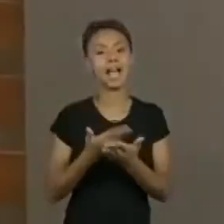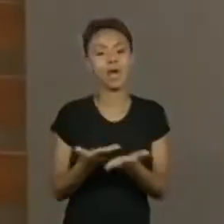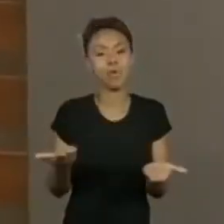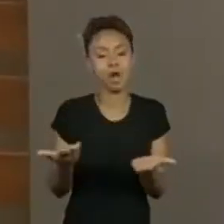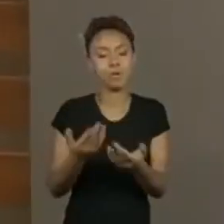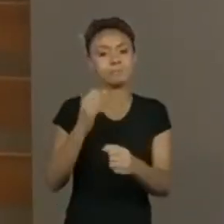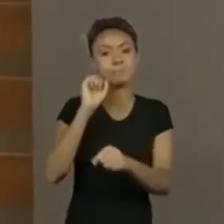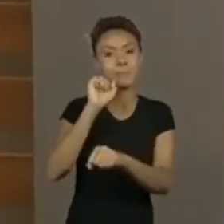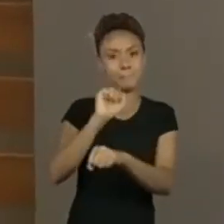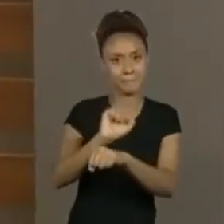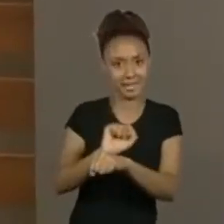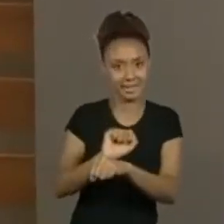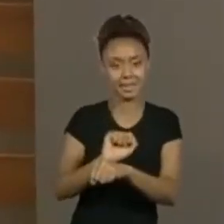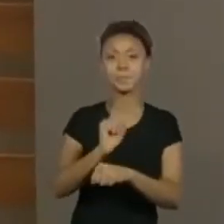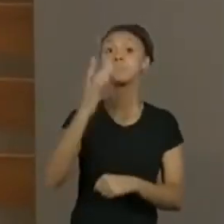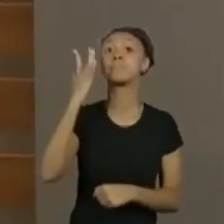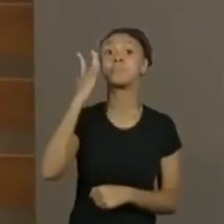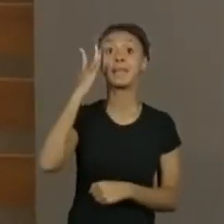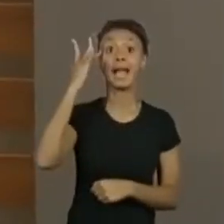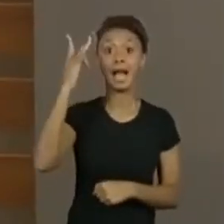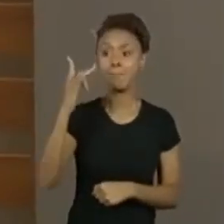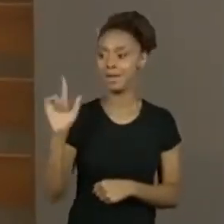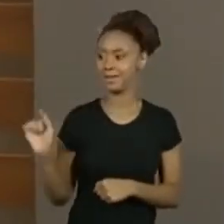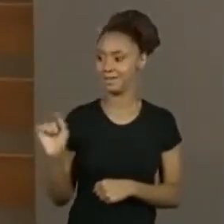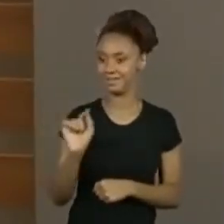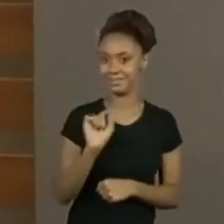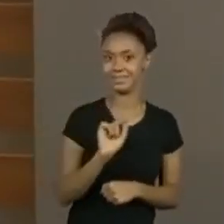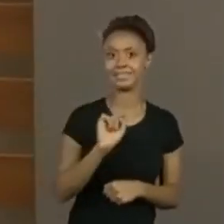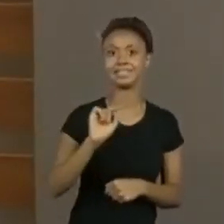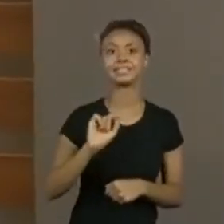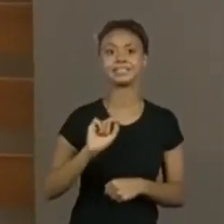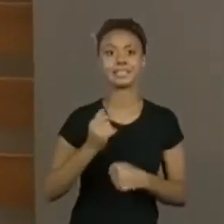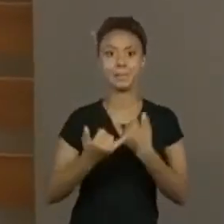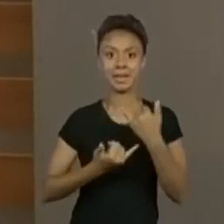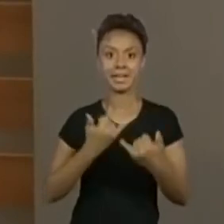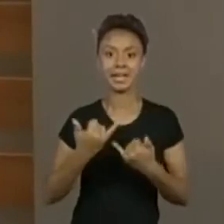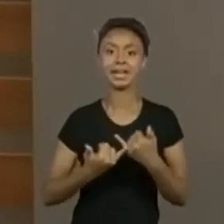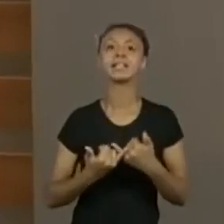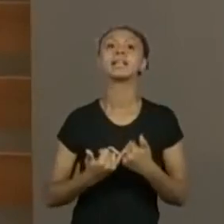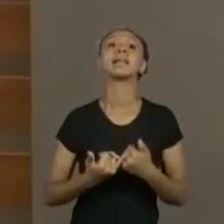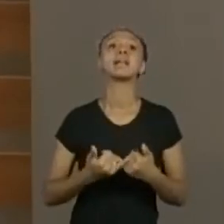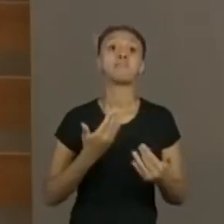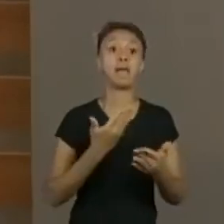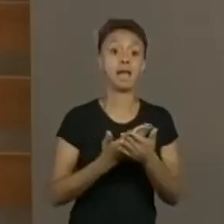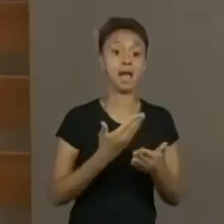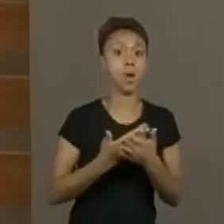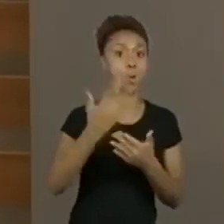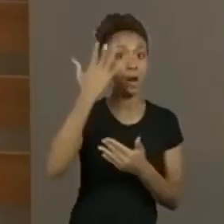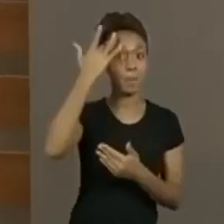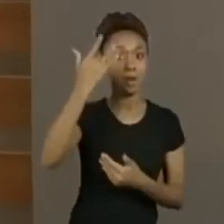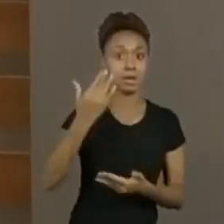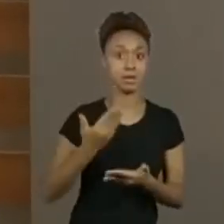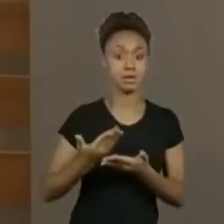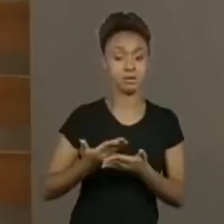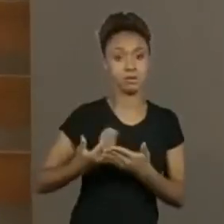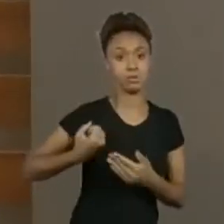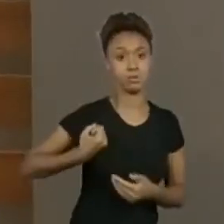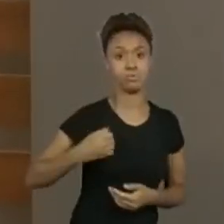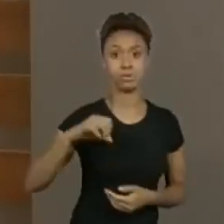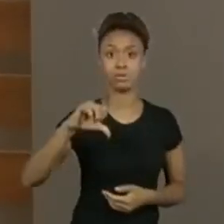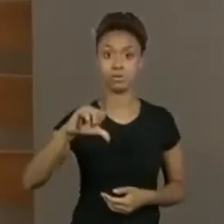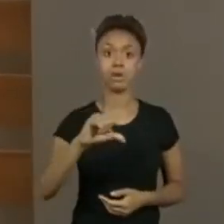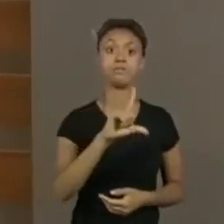por aqui. Amanhã, tudo isso que a gente fez vai contribuir com a aula 9 e 10. Importante que vocês tenham